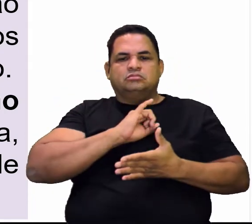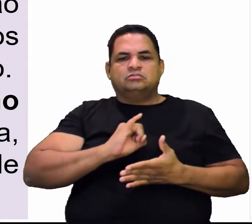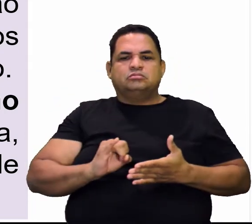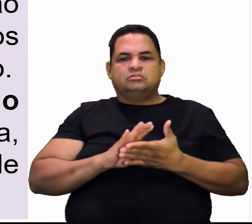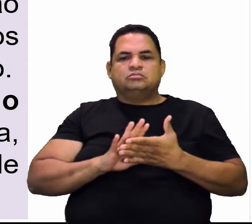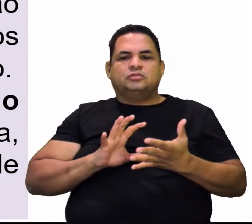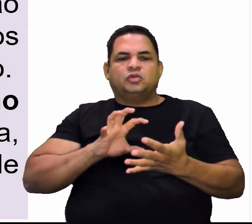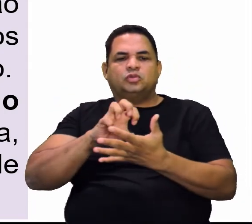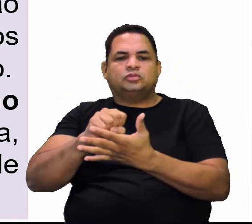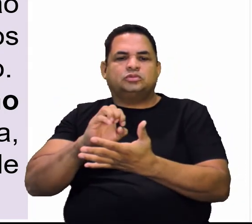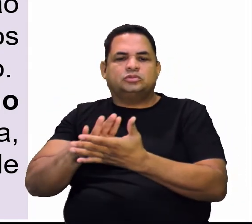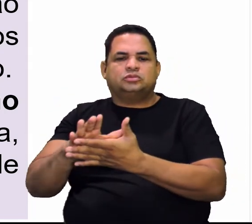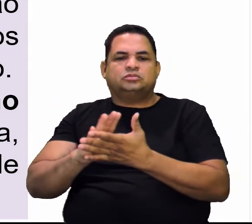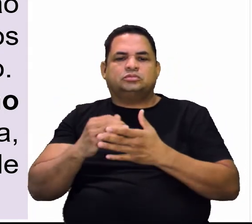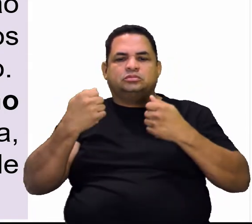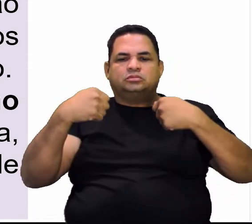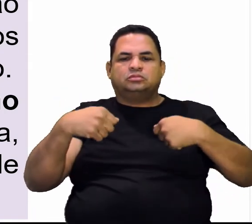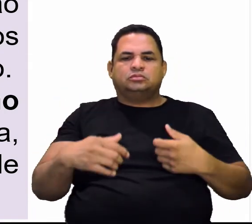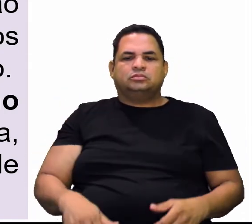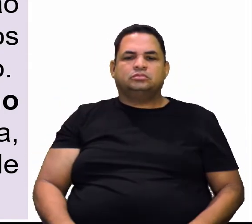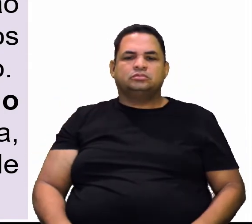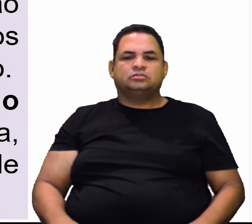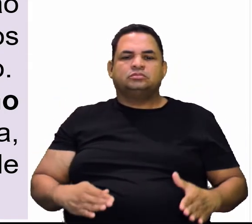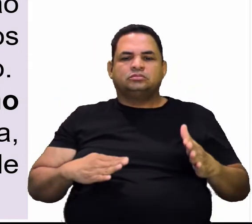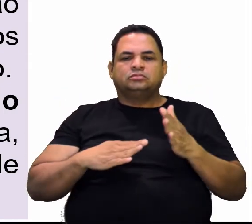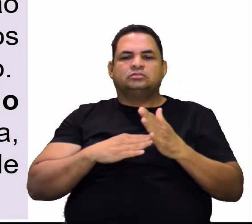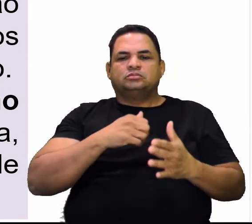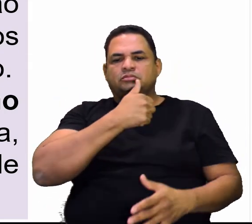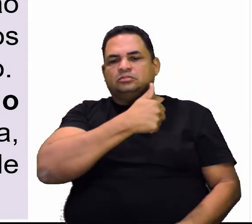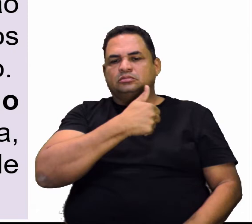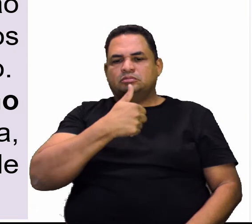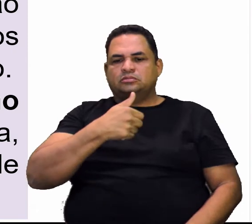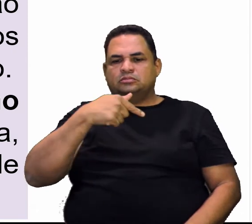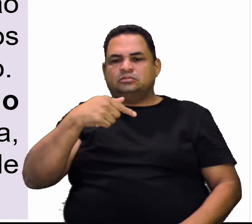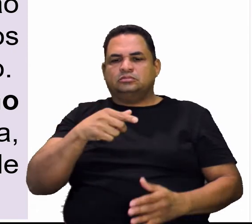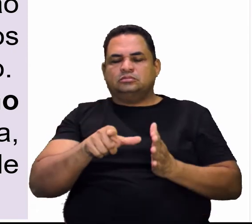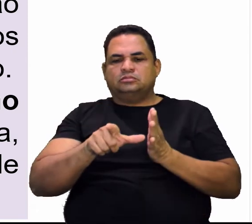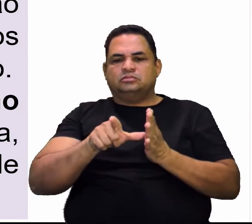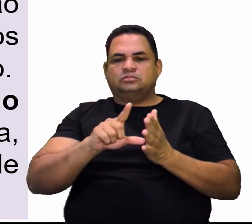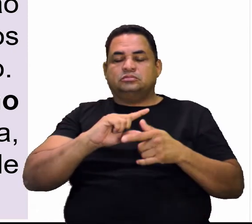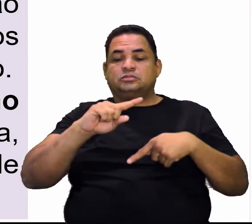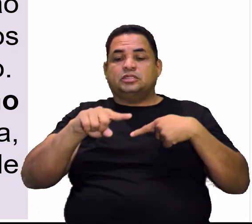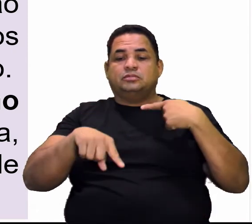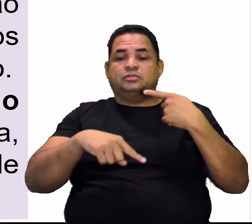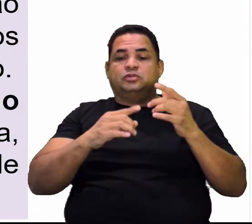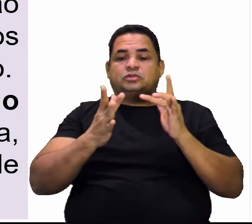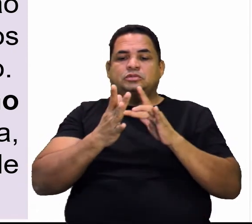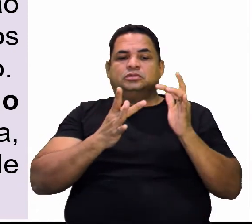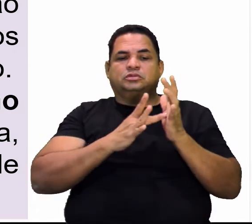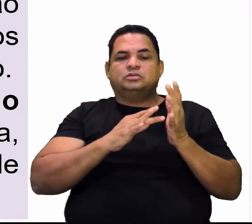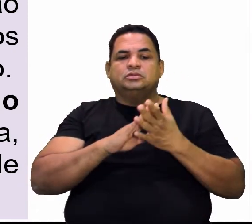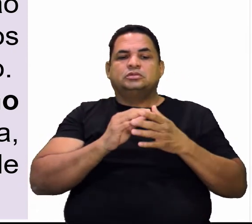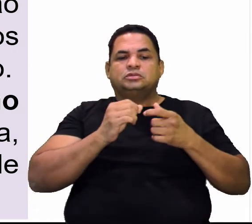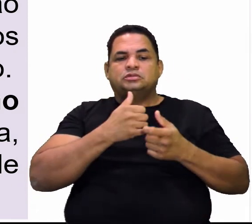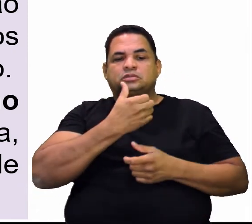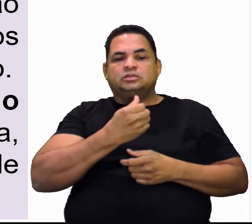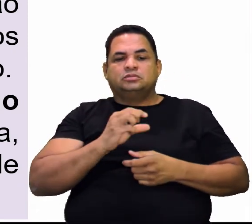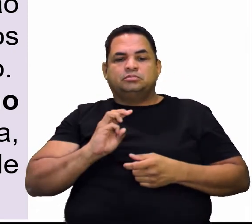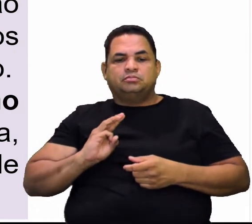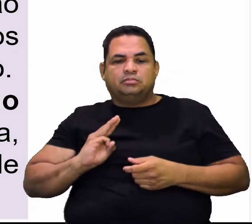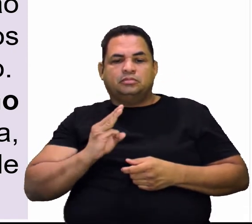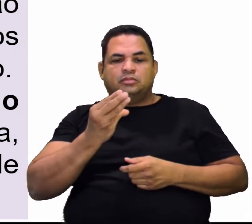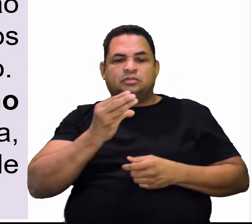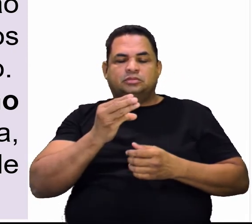a maior parte do poder. Até 117 depois de Cristo, ao menos